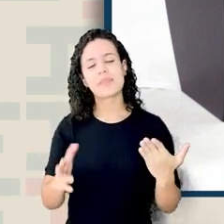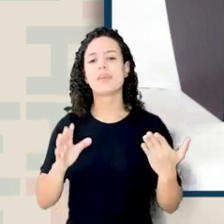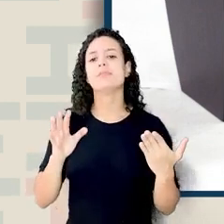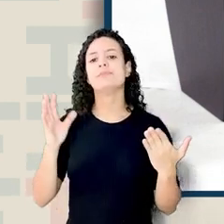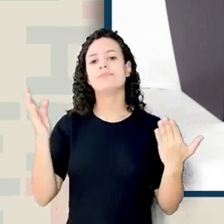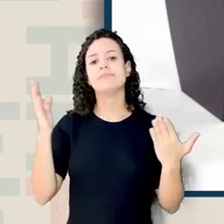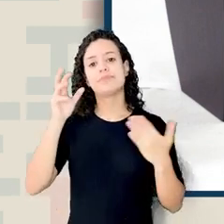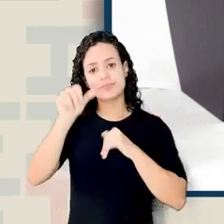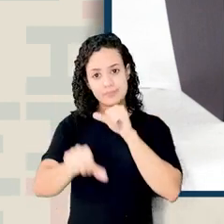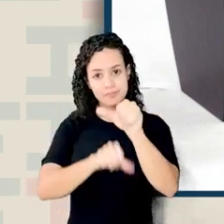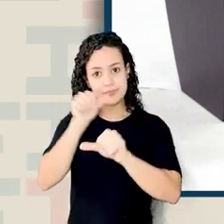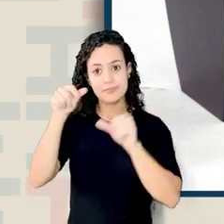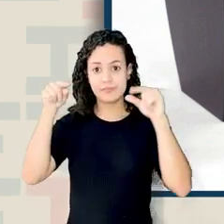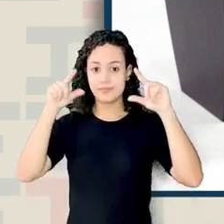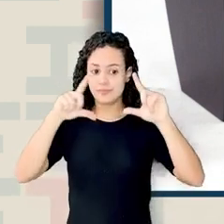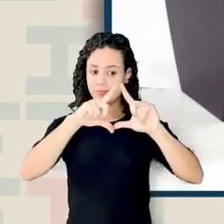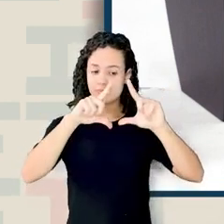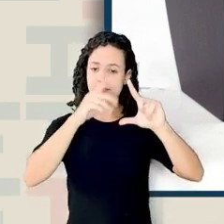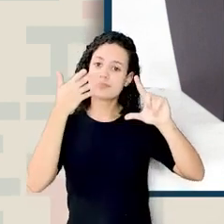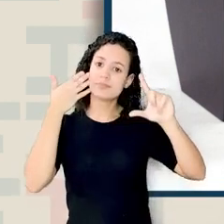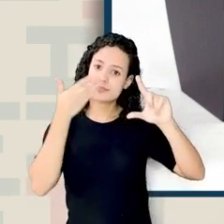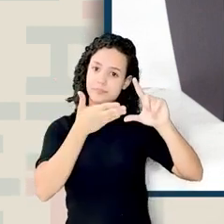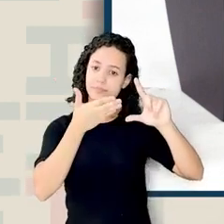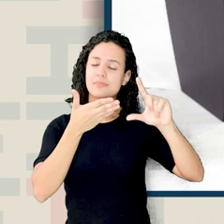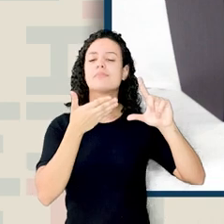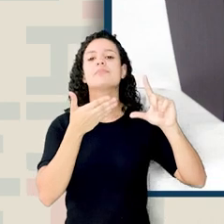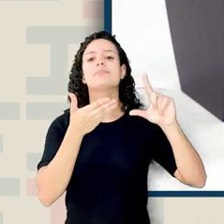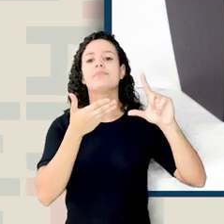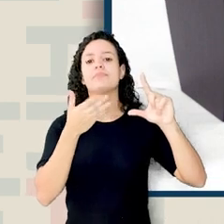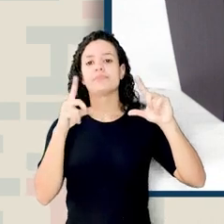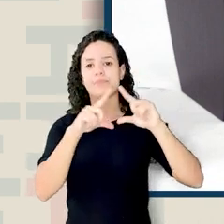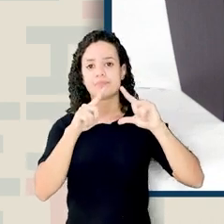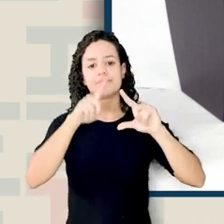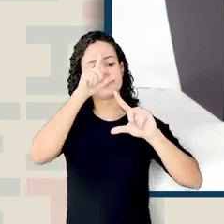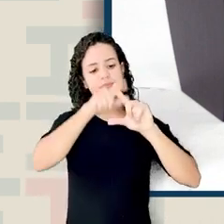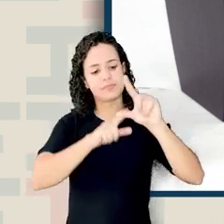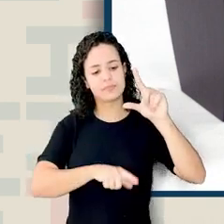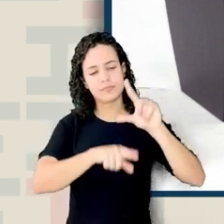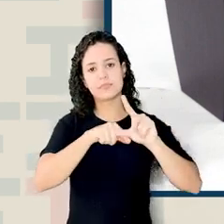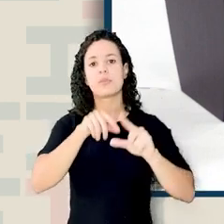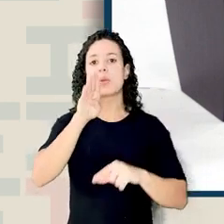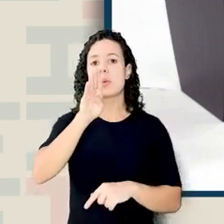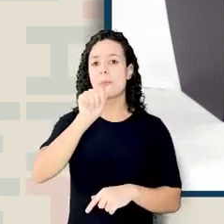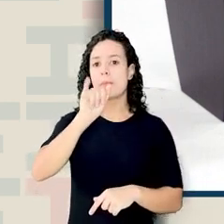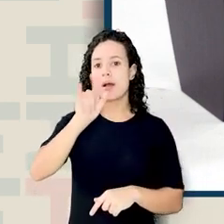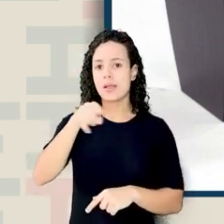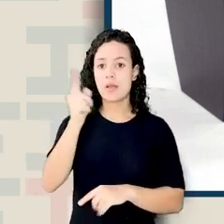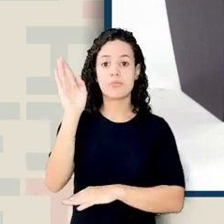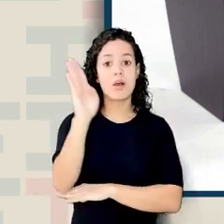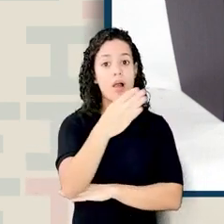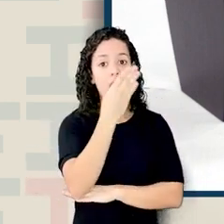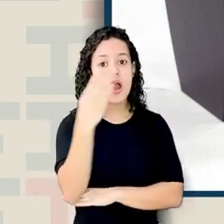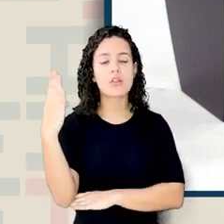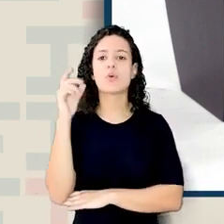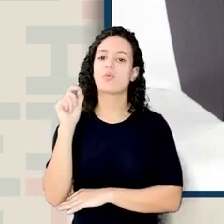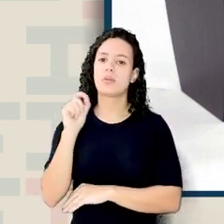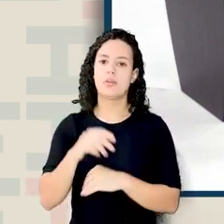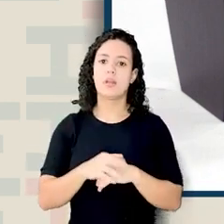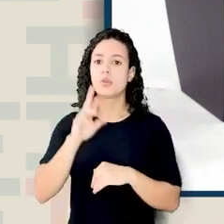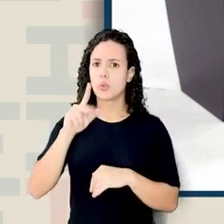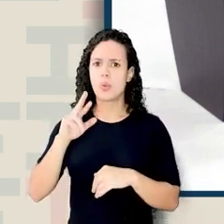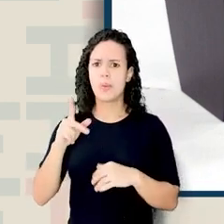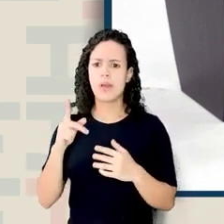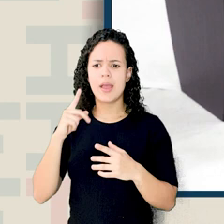nós vamos ter aqui em relação ao toque do ferro, no toque de baião de maracatu, está relacionada não à